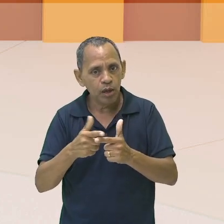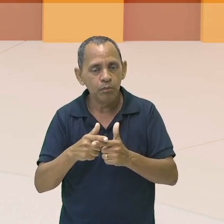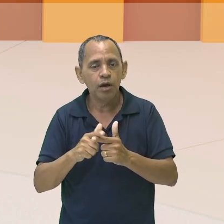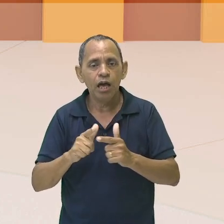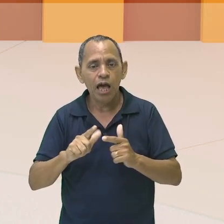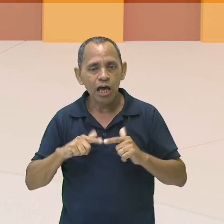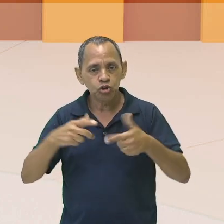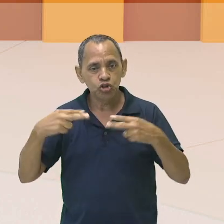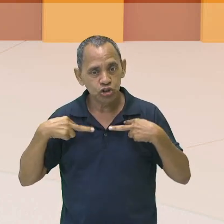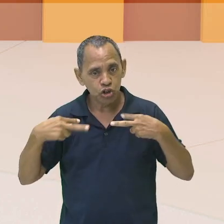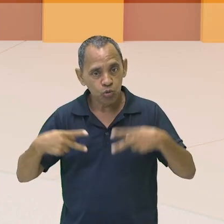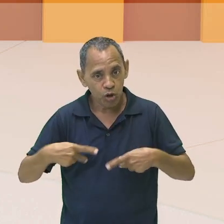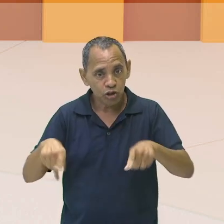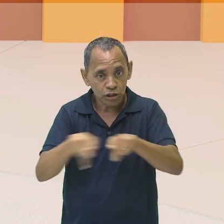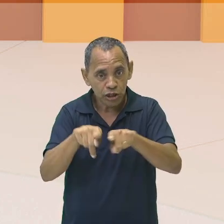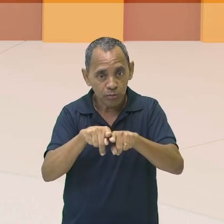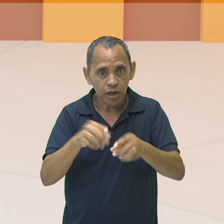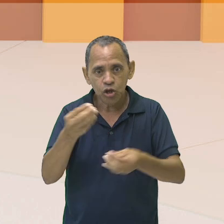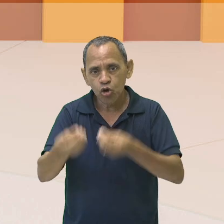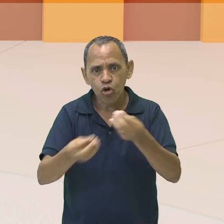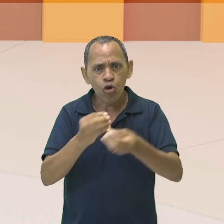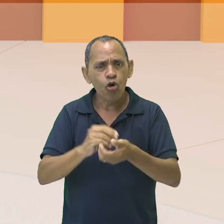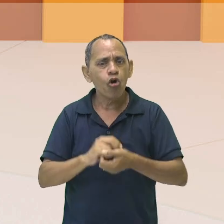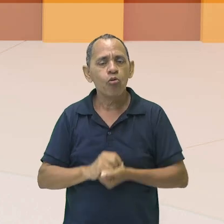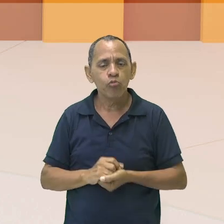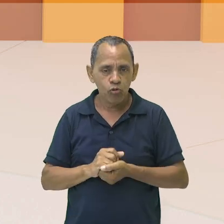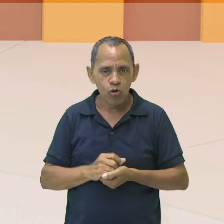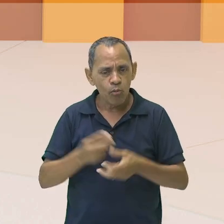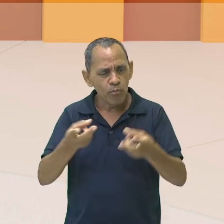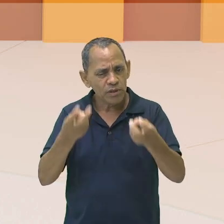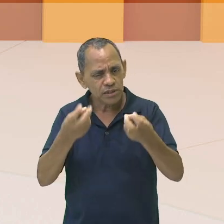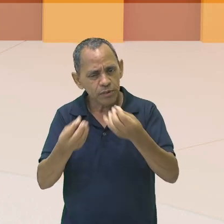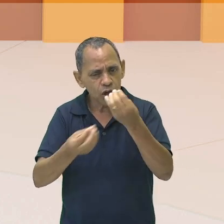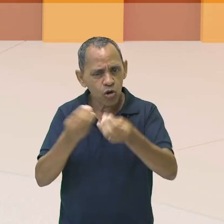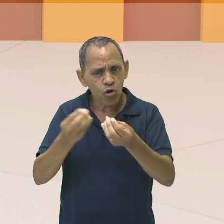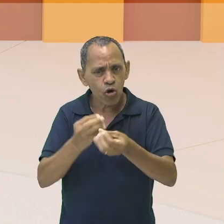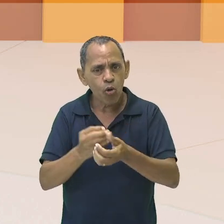fazer também um prognóstico para a gente saber como esses impactos vão